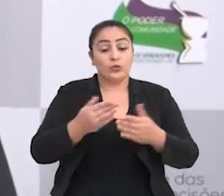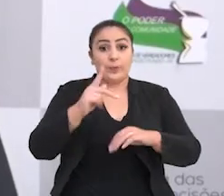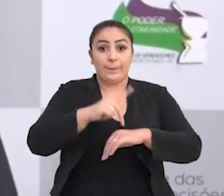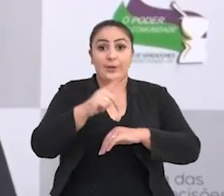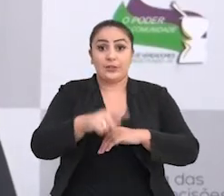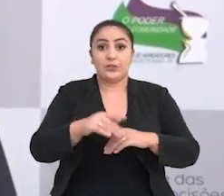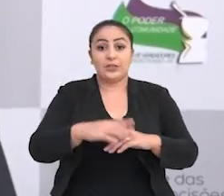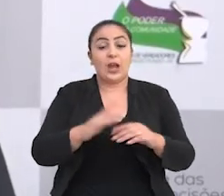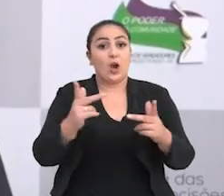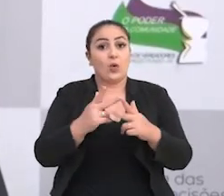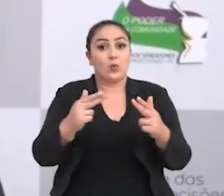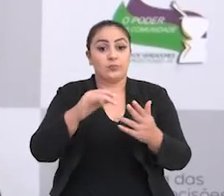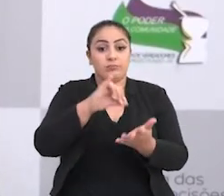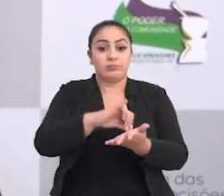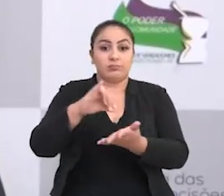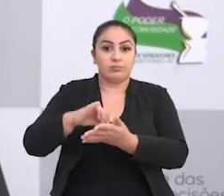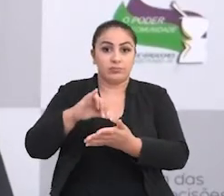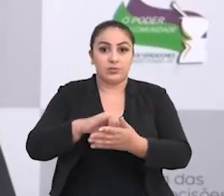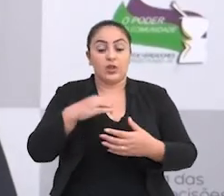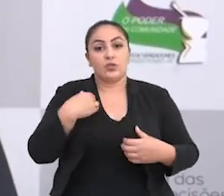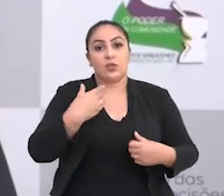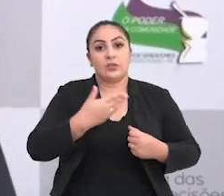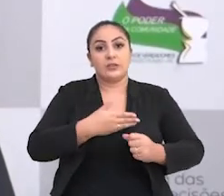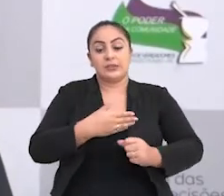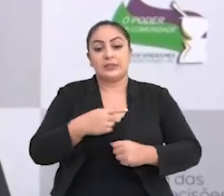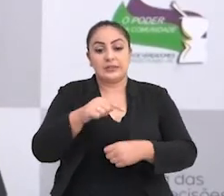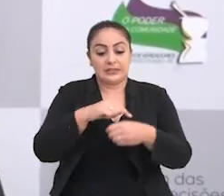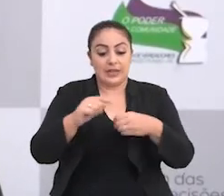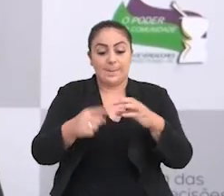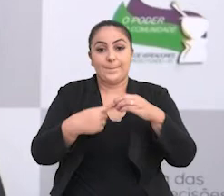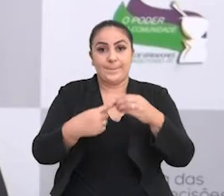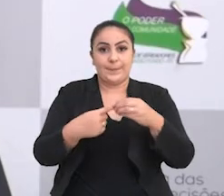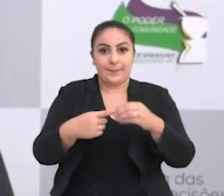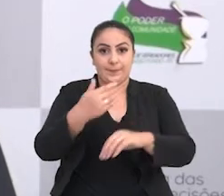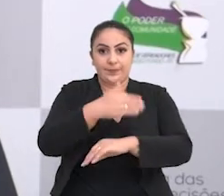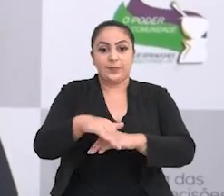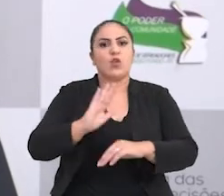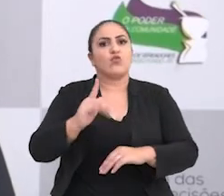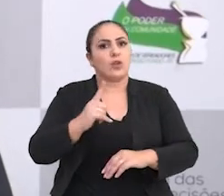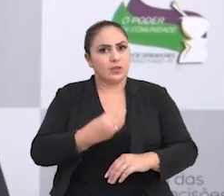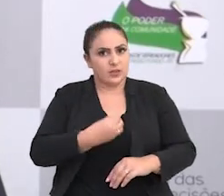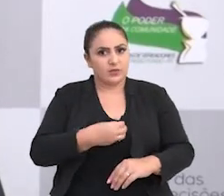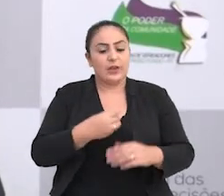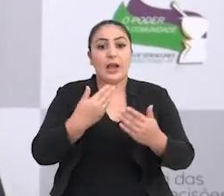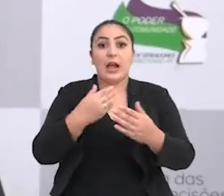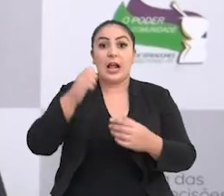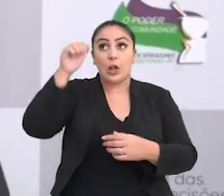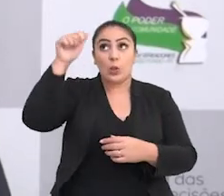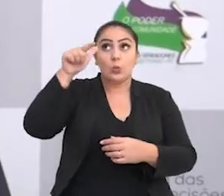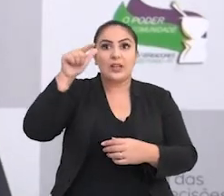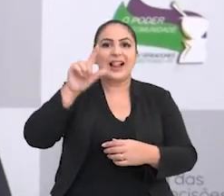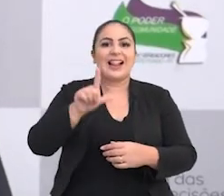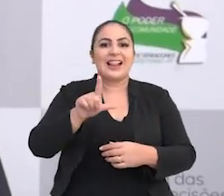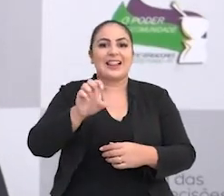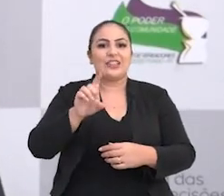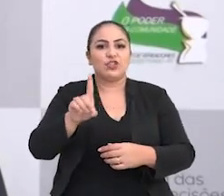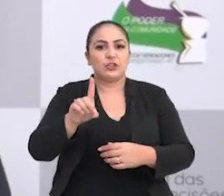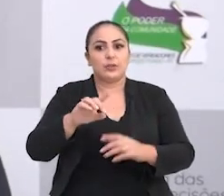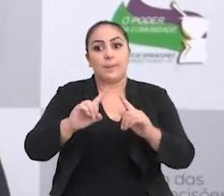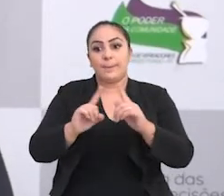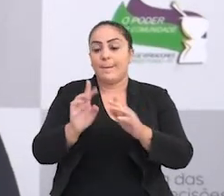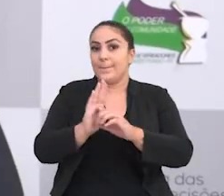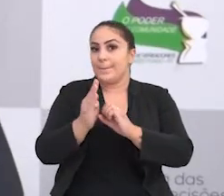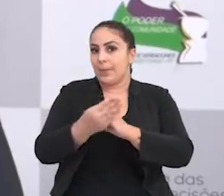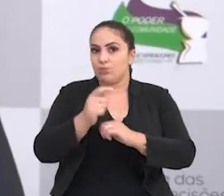Fundo, alguns pontos da nossa cidade, as principais avenidas, já têm a luz de LED, mas